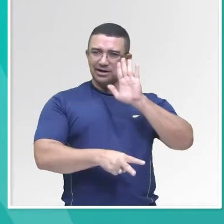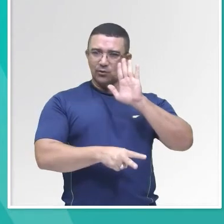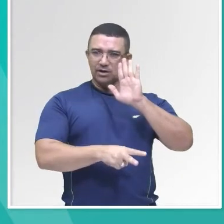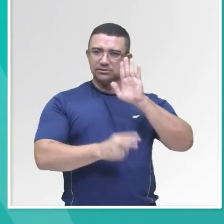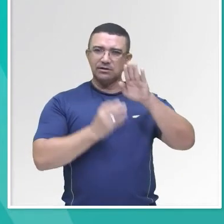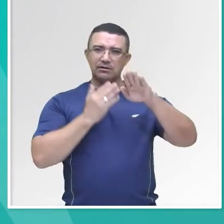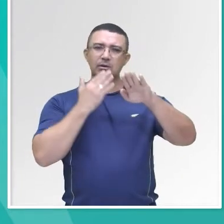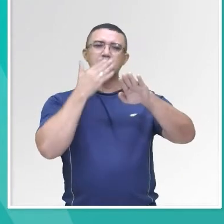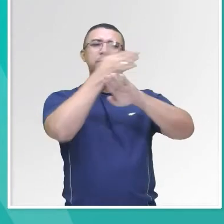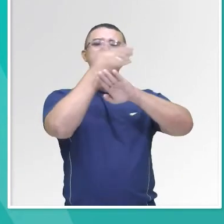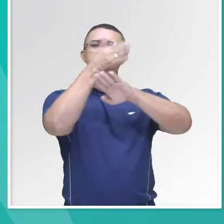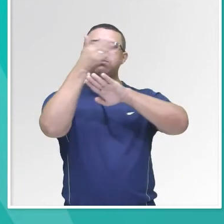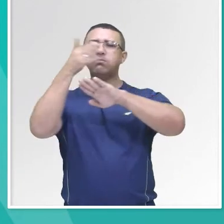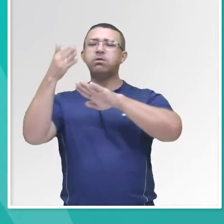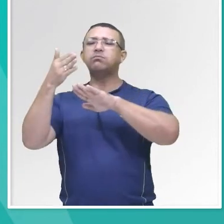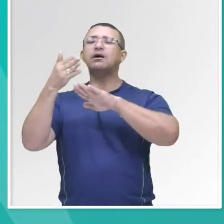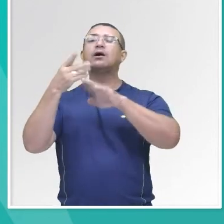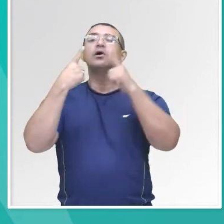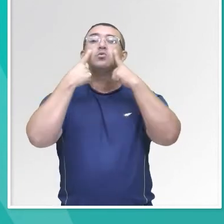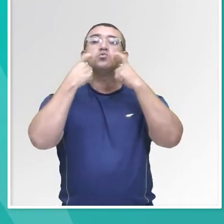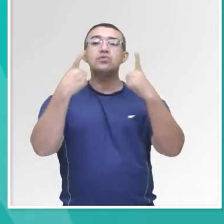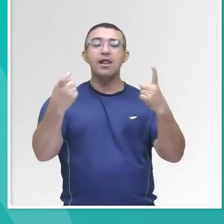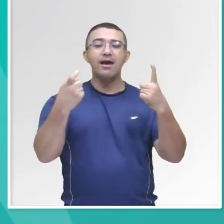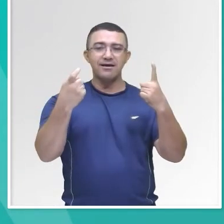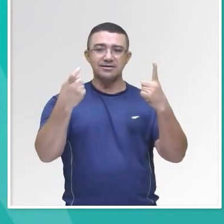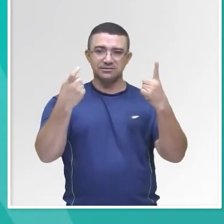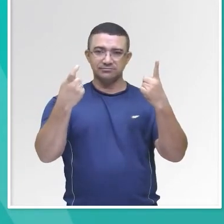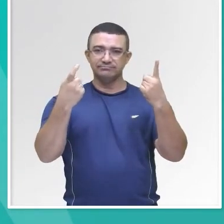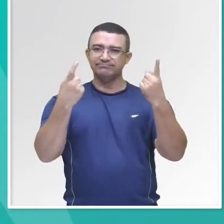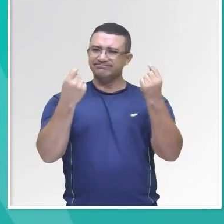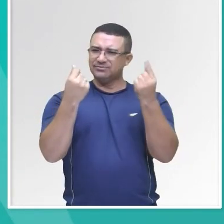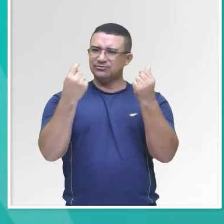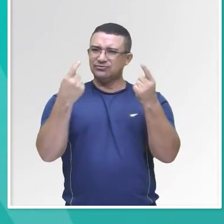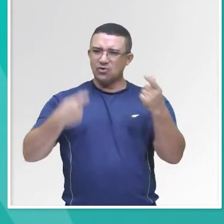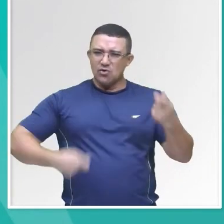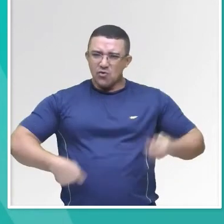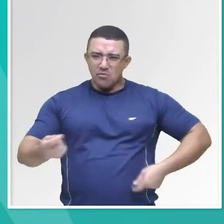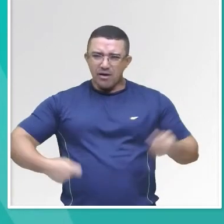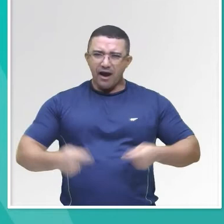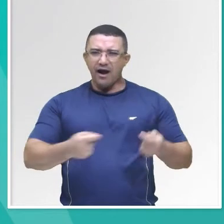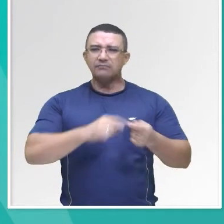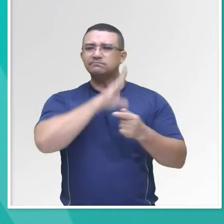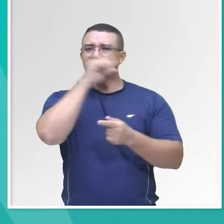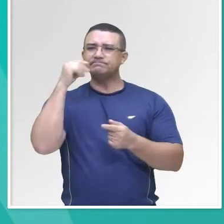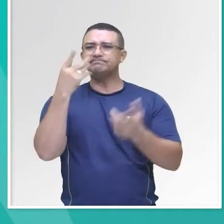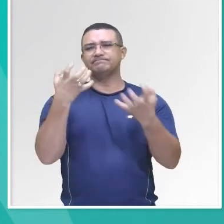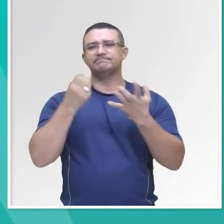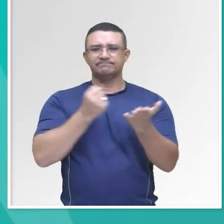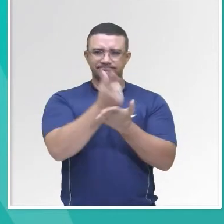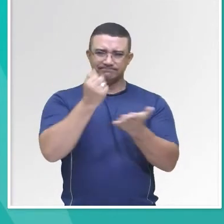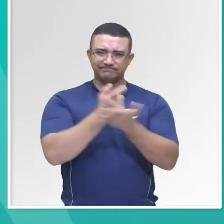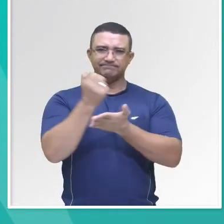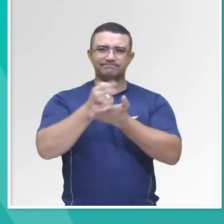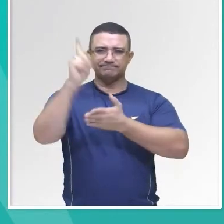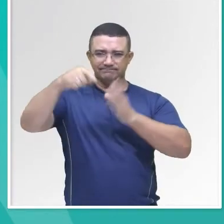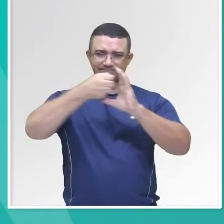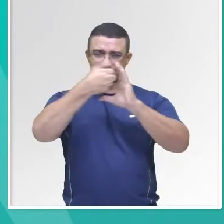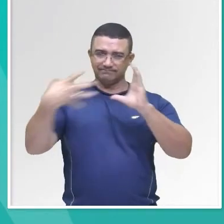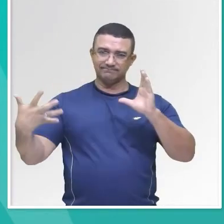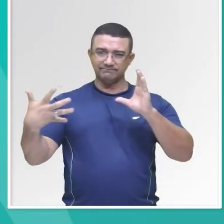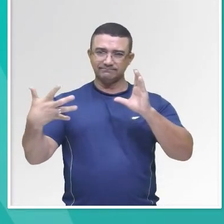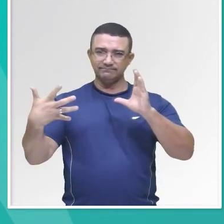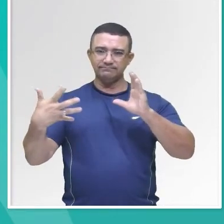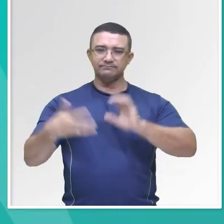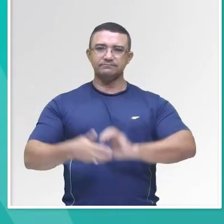invasão consumista em nossas casas e nas crianças são características tais como